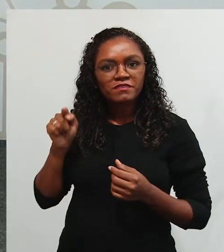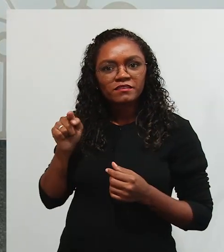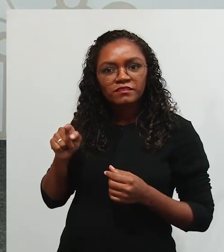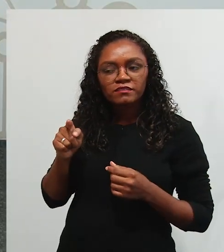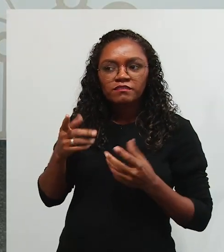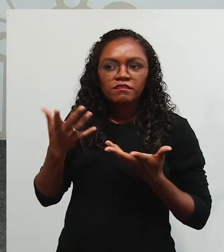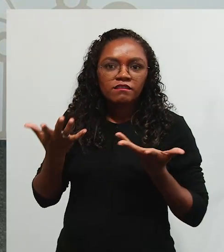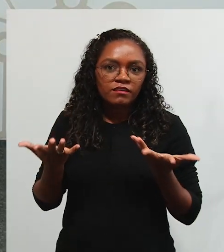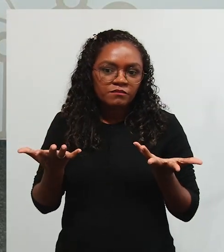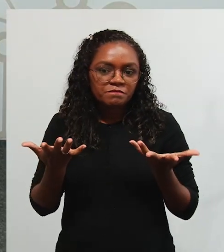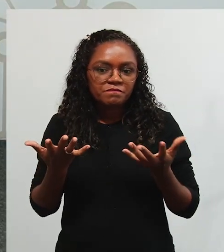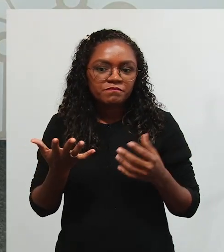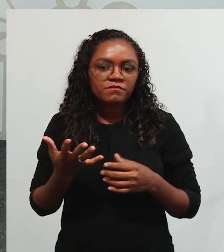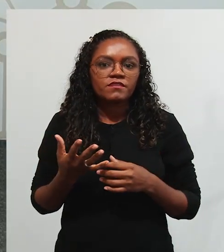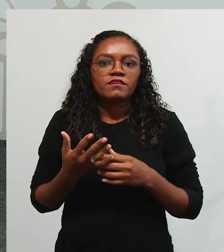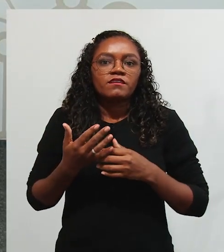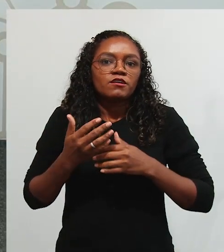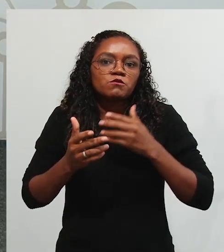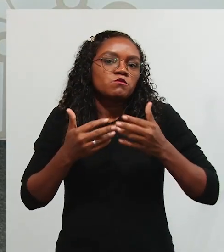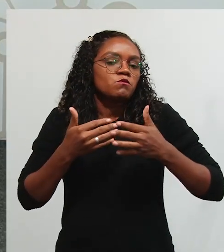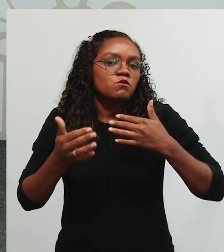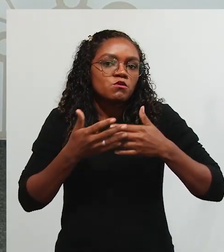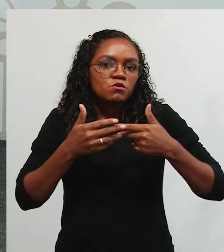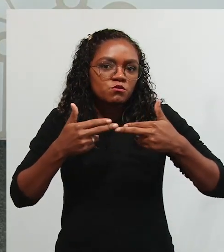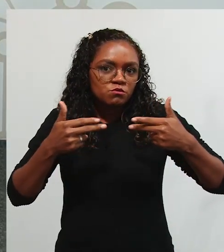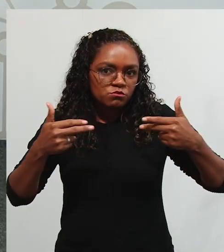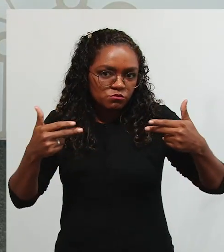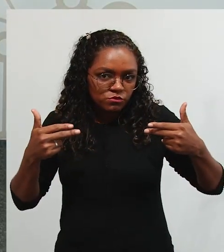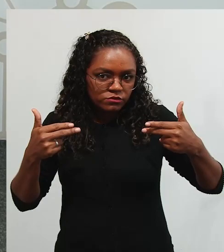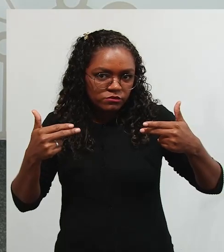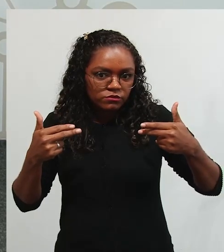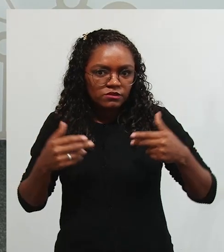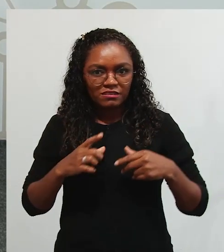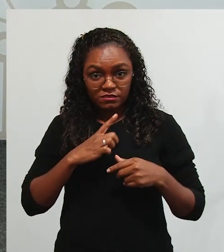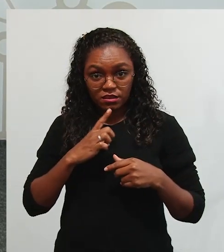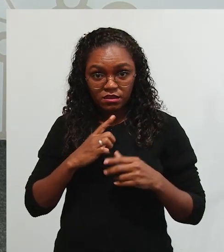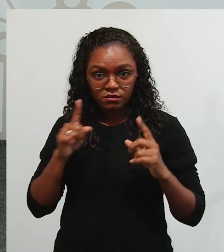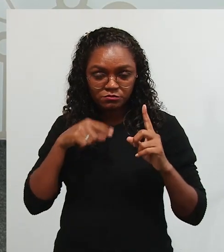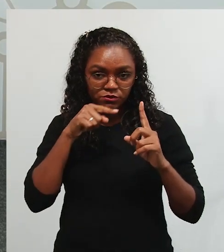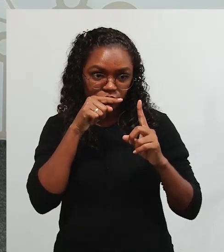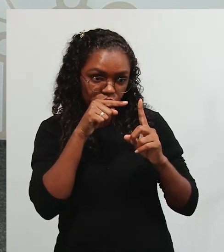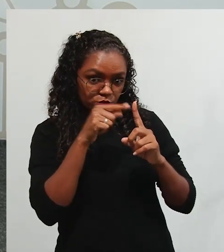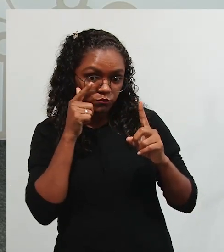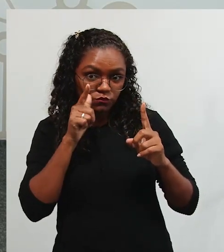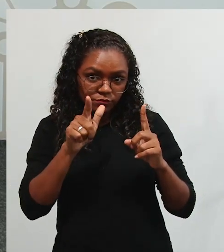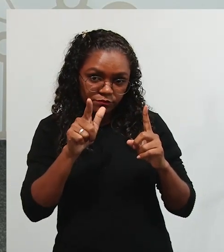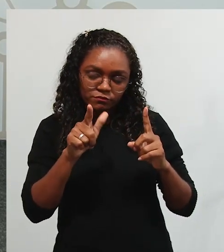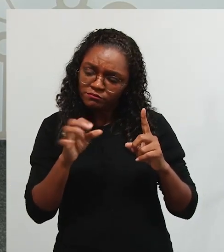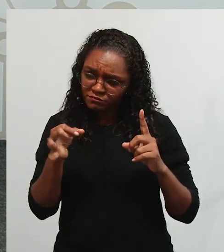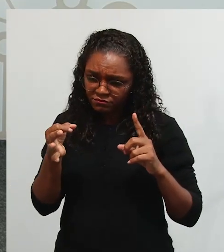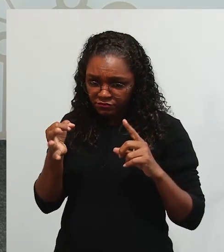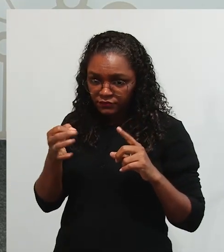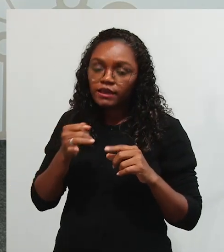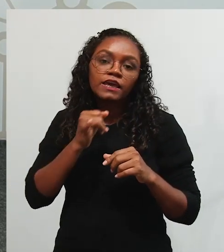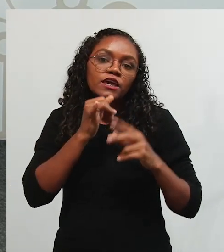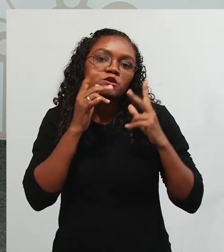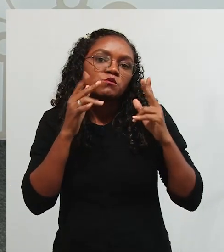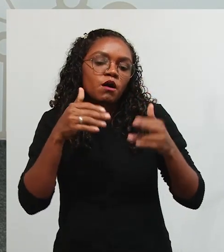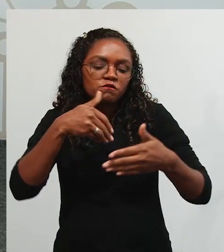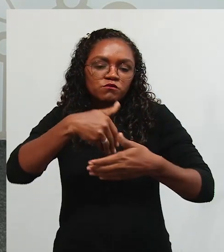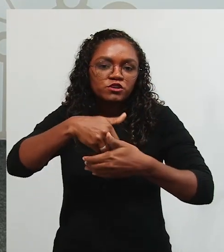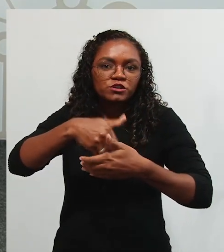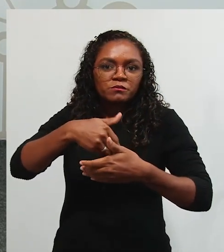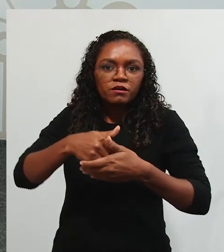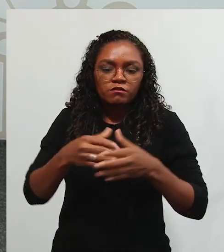Lego e construo qualquer coisa e é livre, né? Eu não tenho um objetivo a atingir. Igual no futebol, por exemplo, a equipe